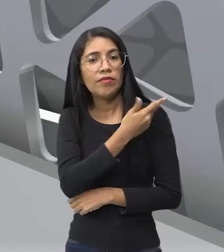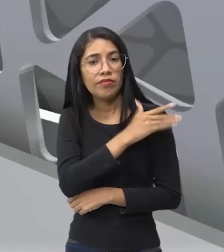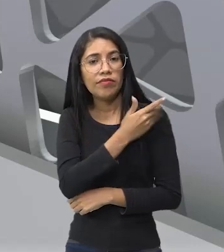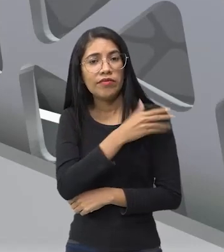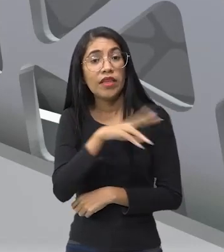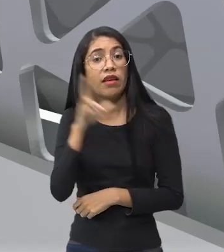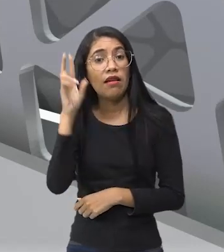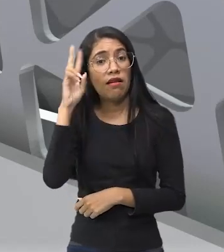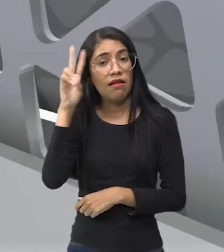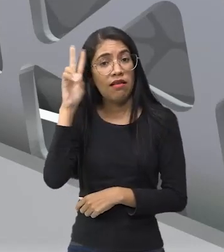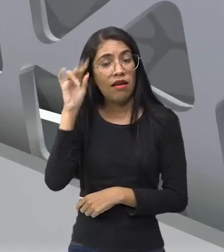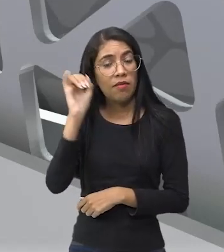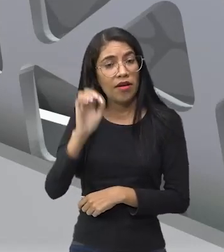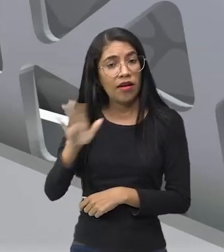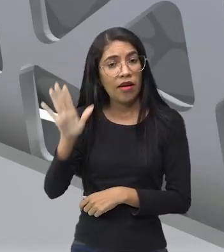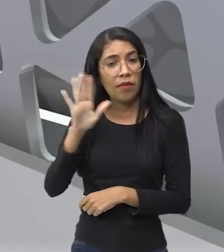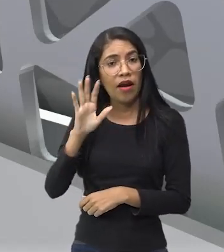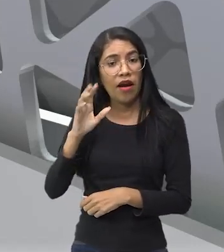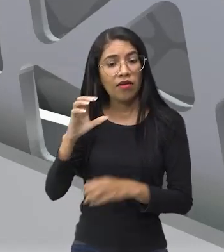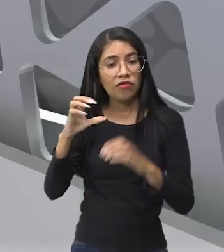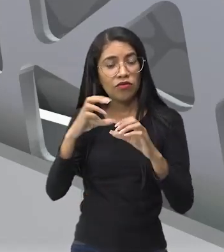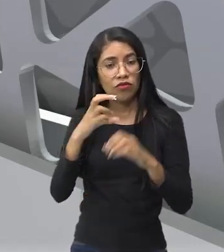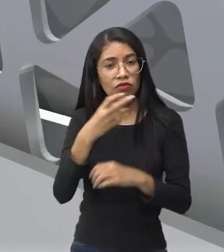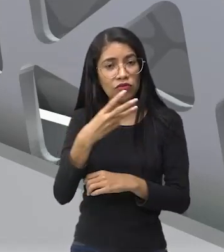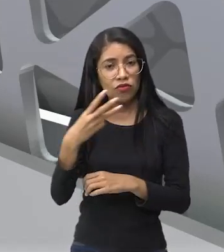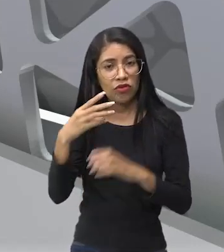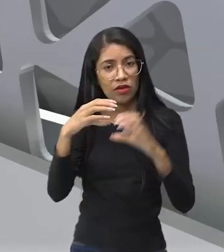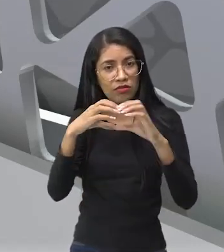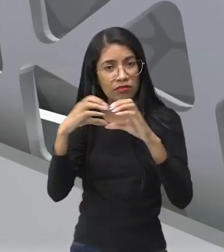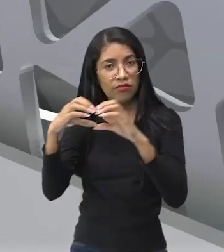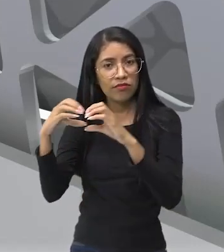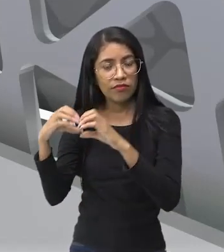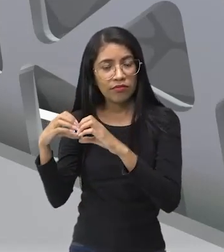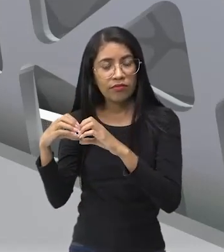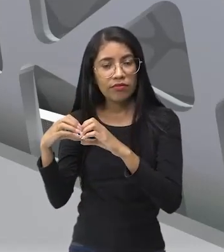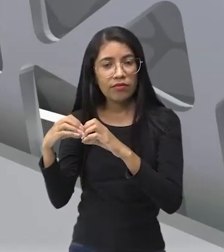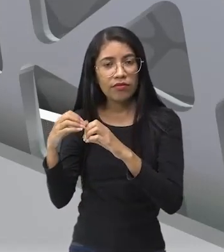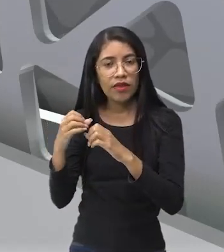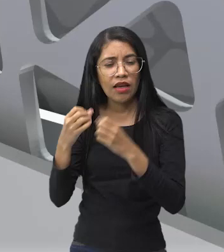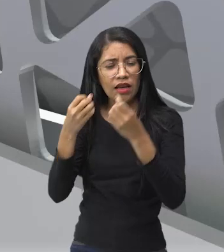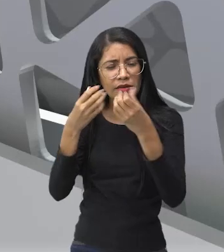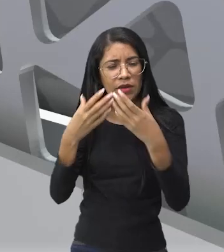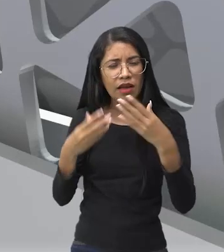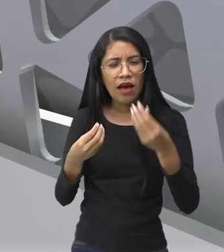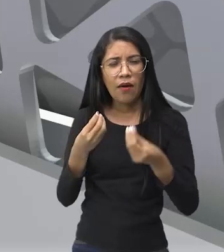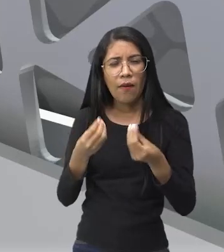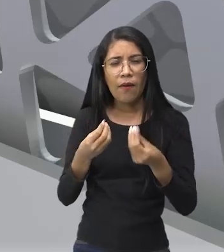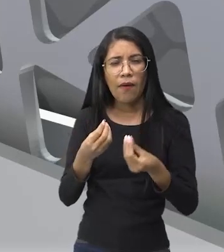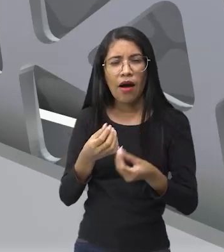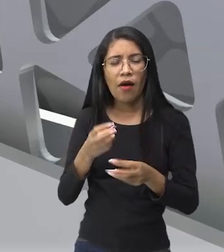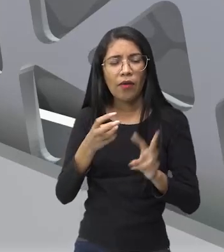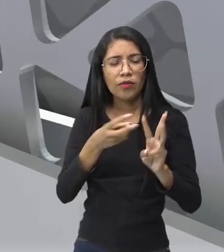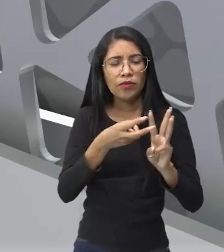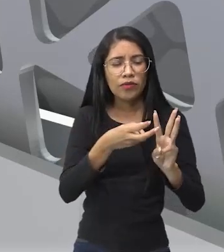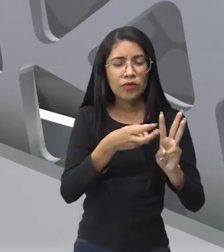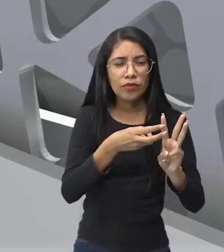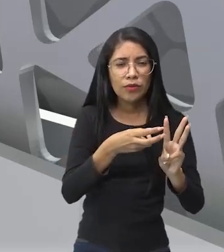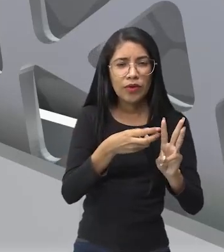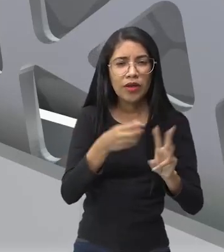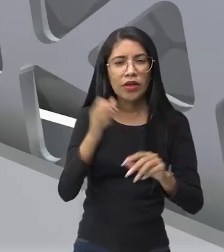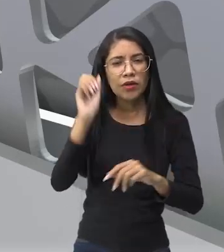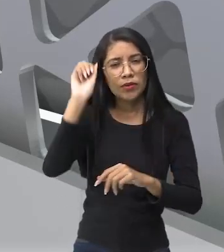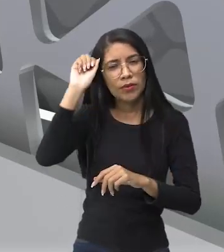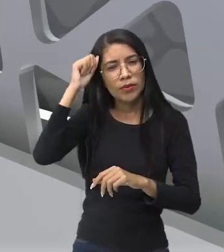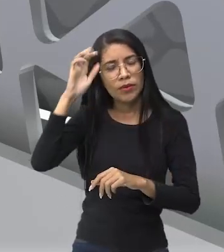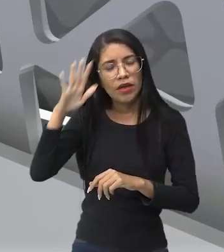preconceito. Lembram daquela imagem dos 3 corações que eu coloquei para vocês? Que eu queria que vocês me dissessem quem era o coração do índio, do